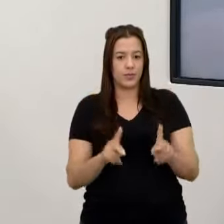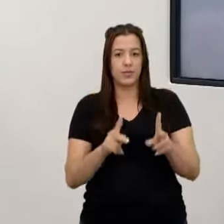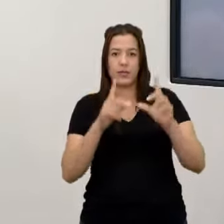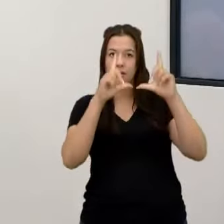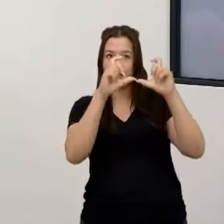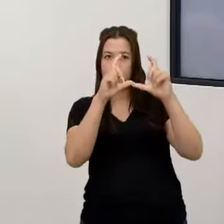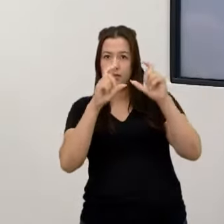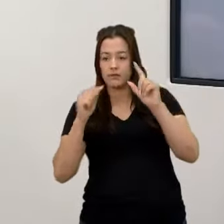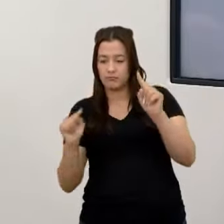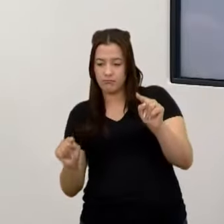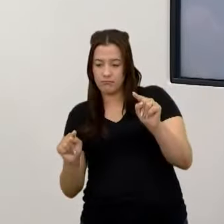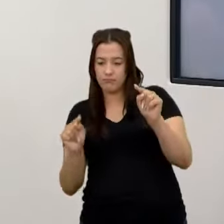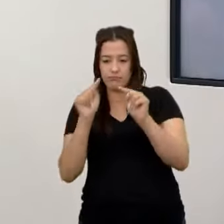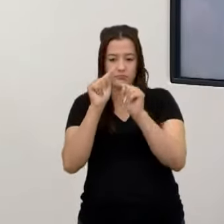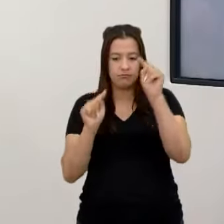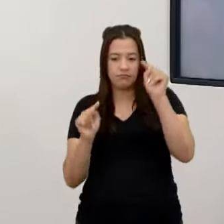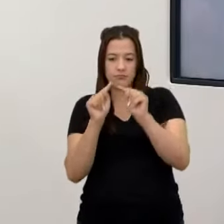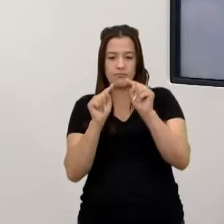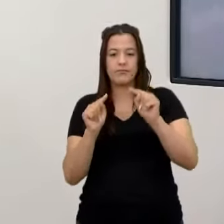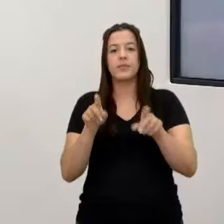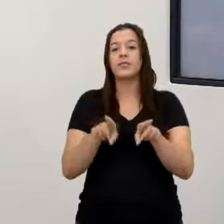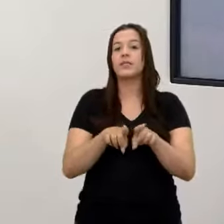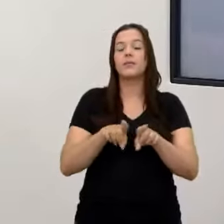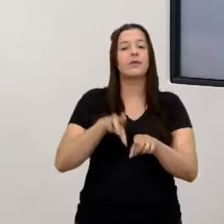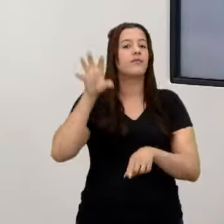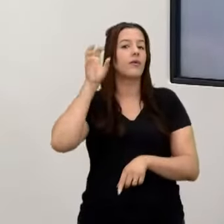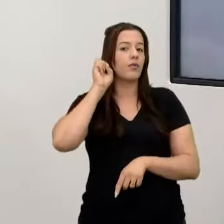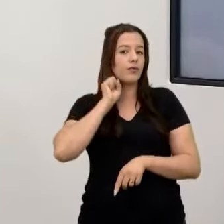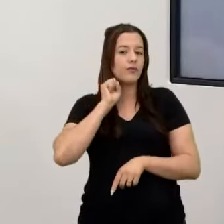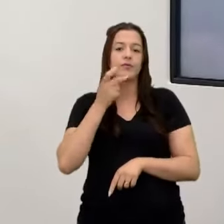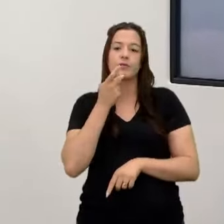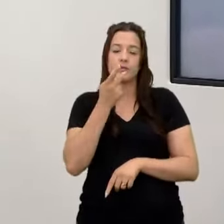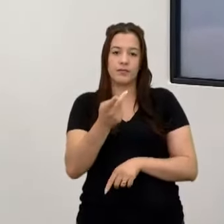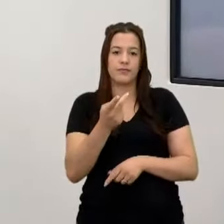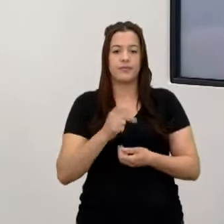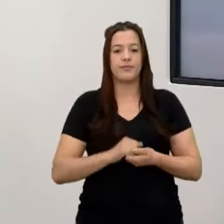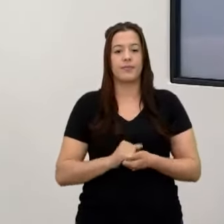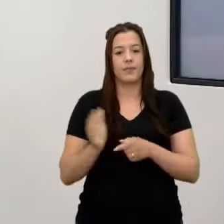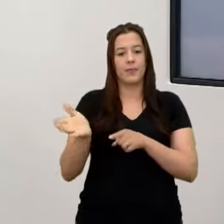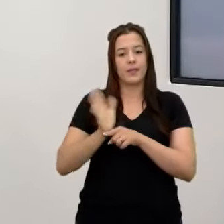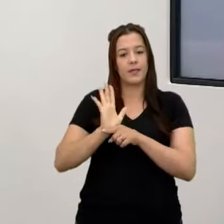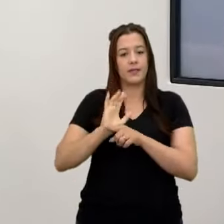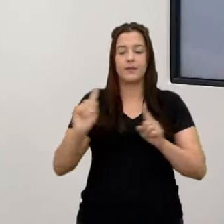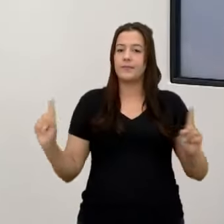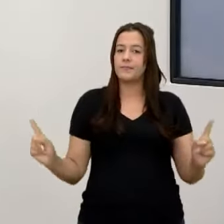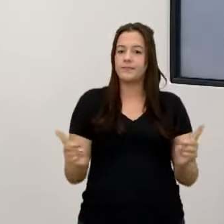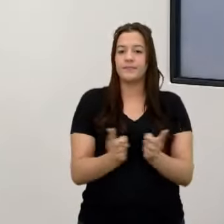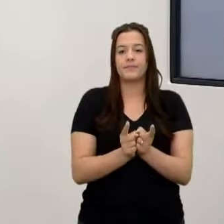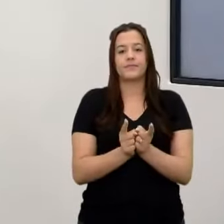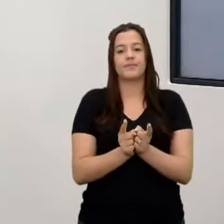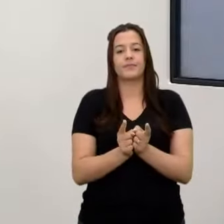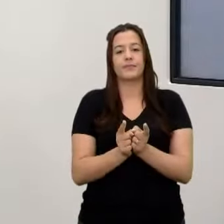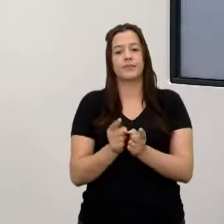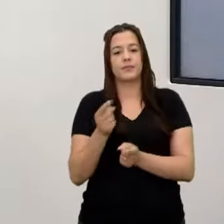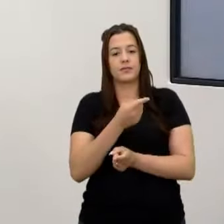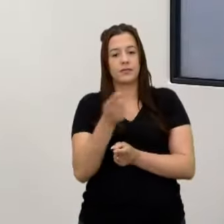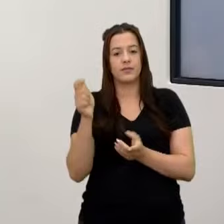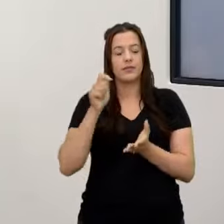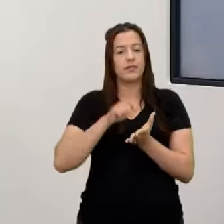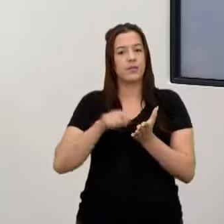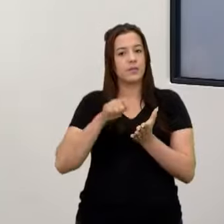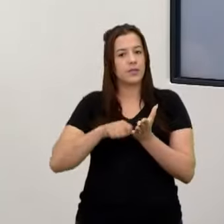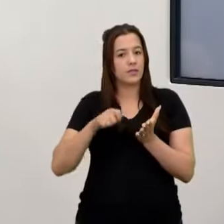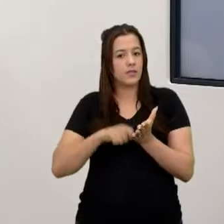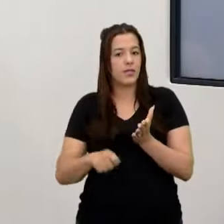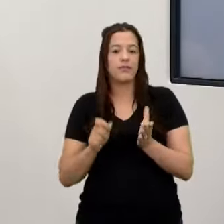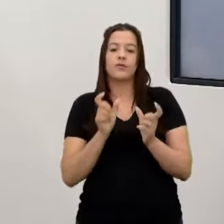imagem, associando legenda e vai ouvir também aquilo que está sendo falado. É um vídeo super curtinho, então tomem notas aí,